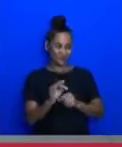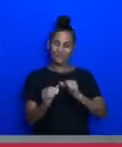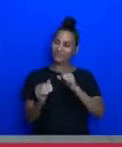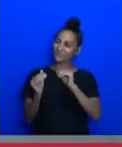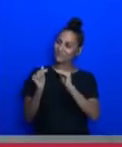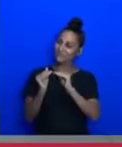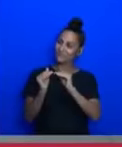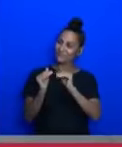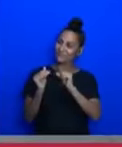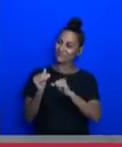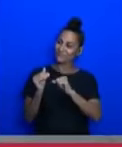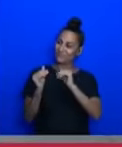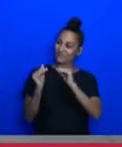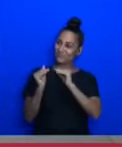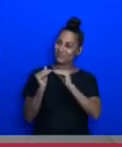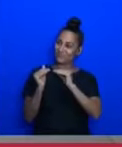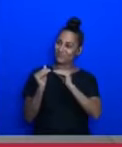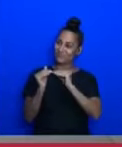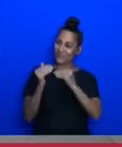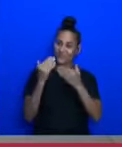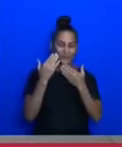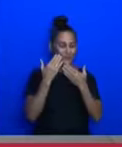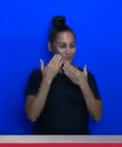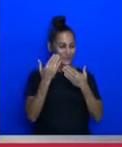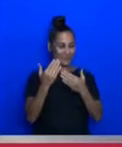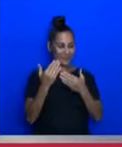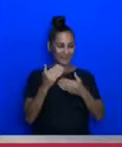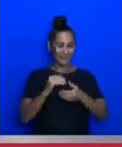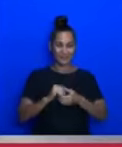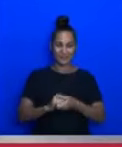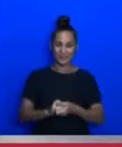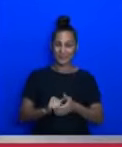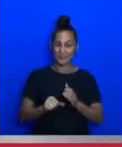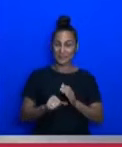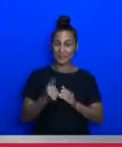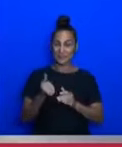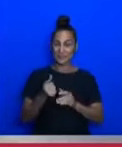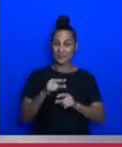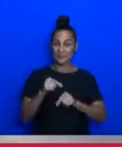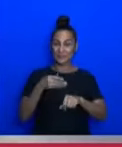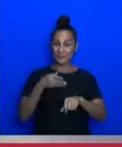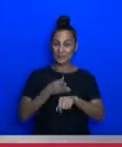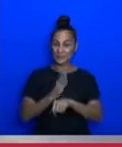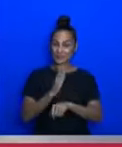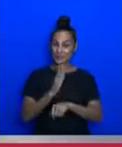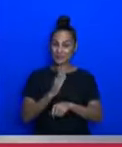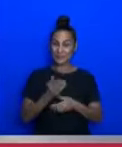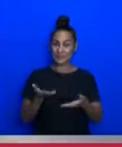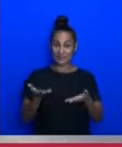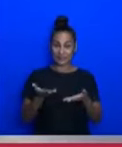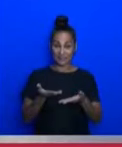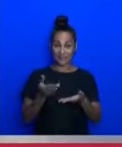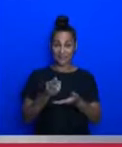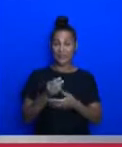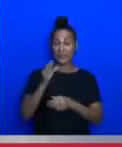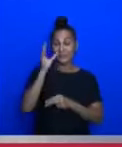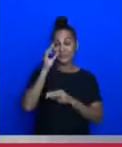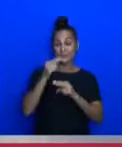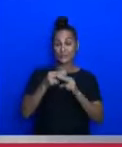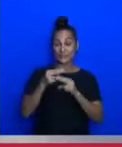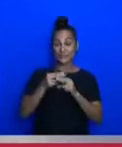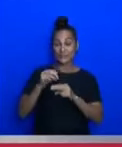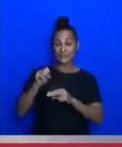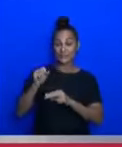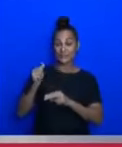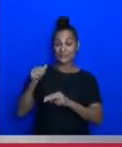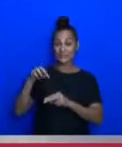Sim, confirmo. Sim, confirmo. Obrigado. Primeiro sorteio realizado, validado. Agora, Sandra, nossa colega da